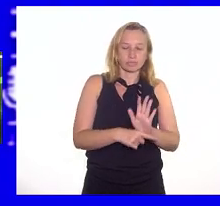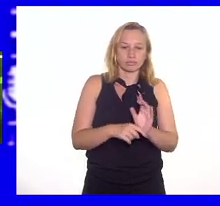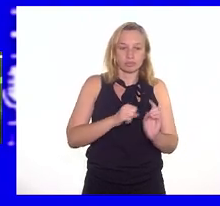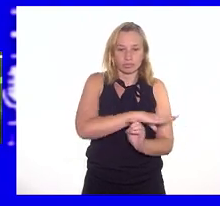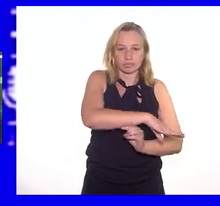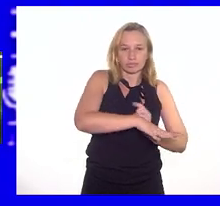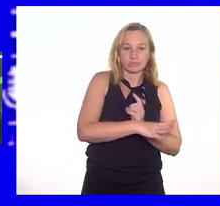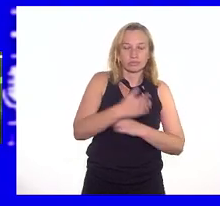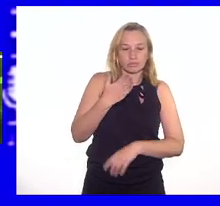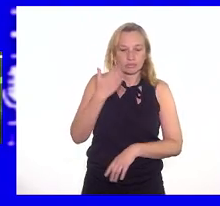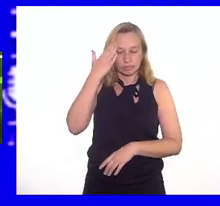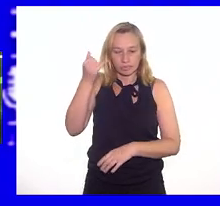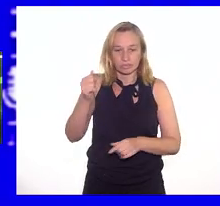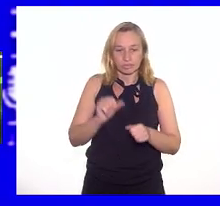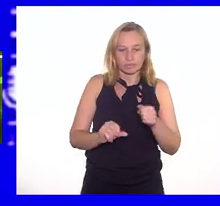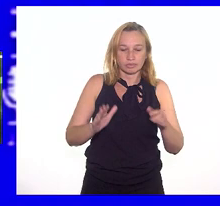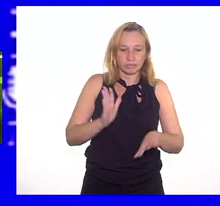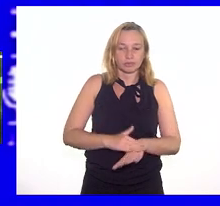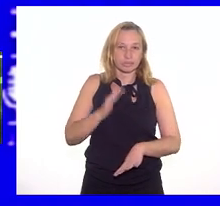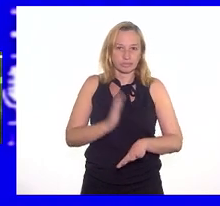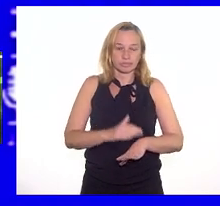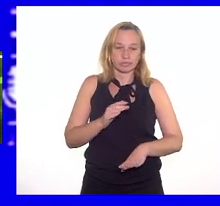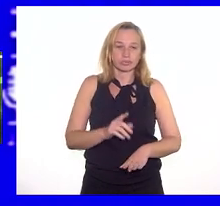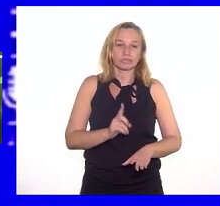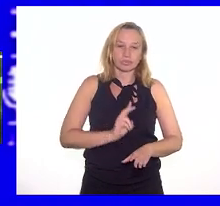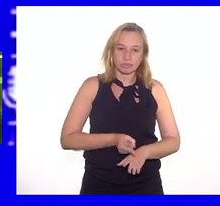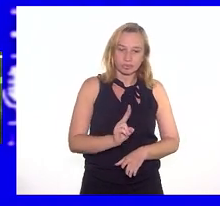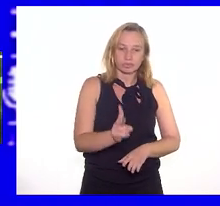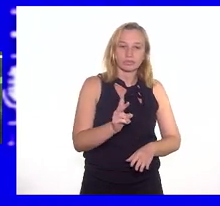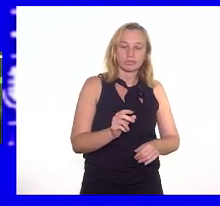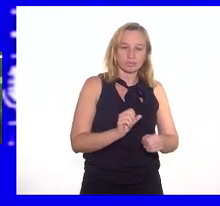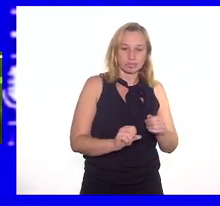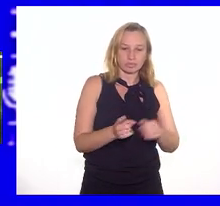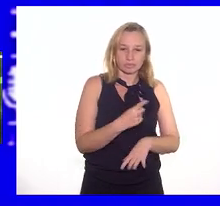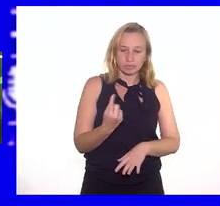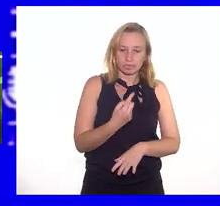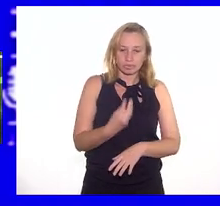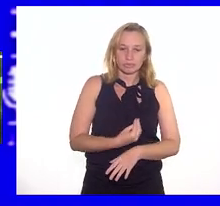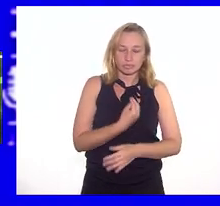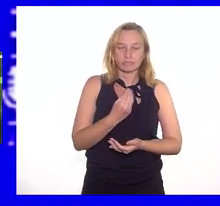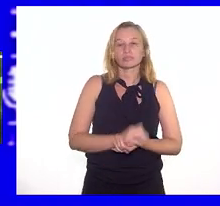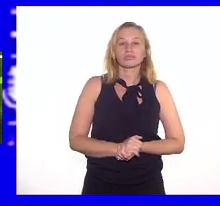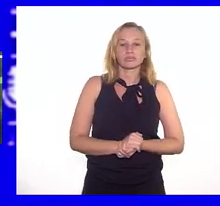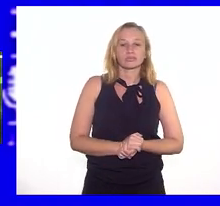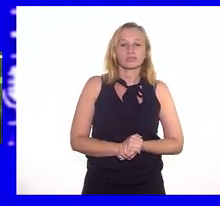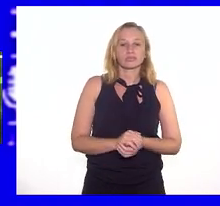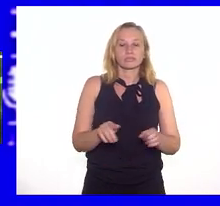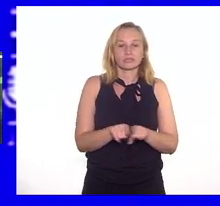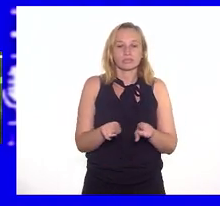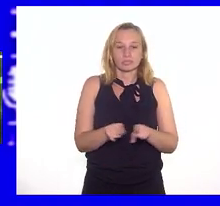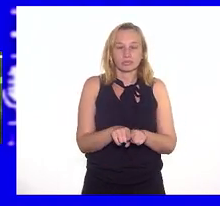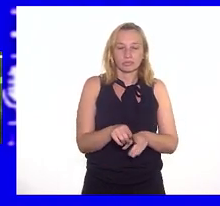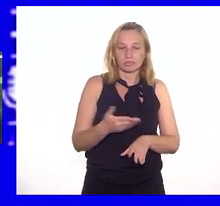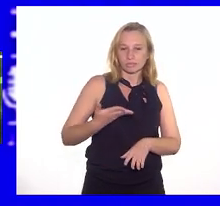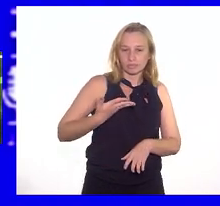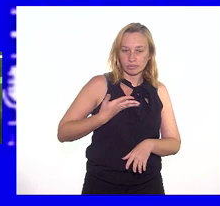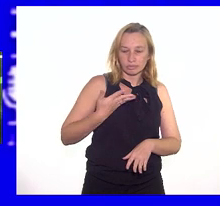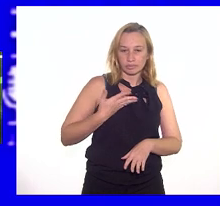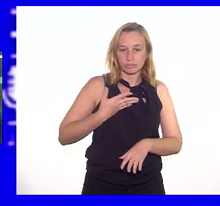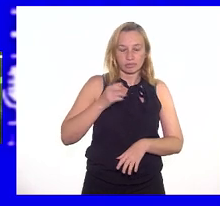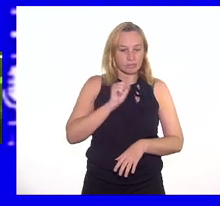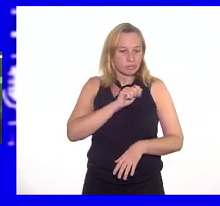fazer muito mais, né? Já tem feito muita coisa, vai continuar fazendo. É uma honra estar também com ele. Cumprimento meu amigo, deputado